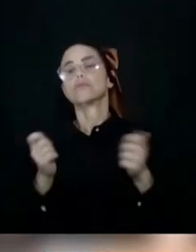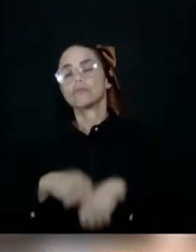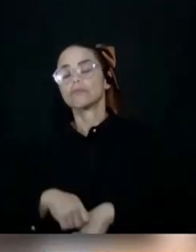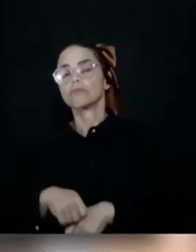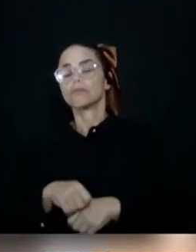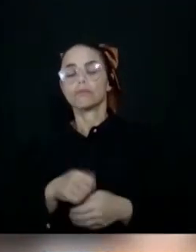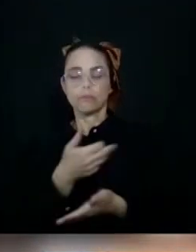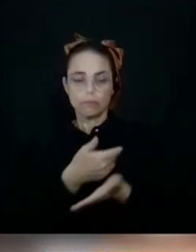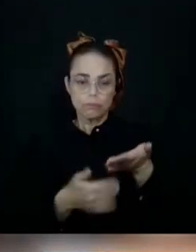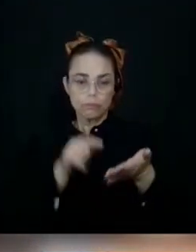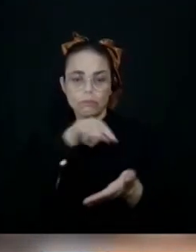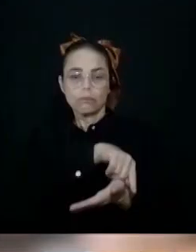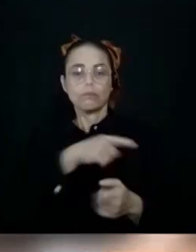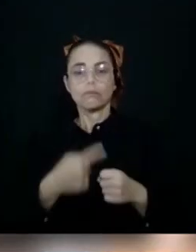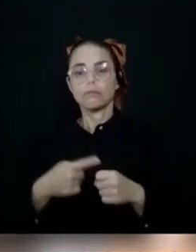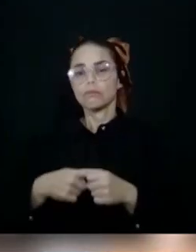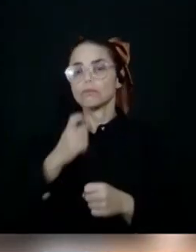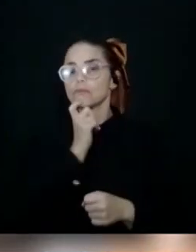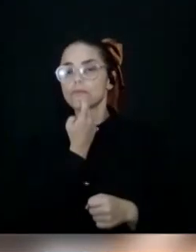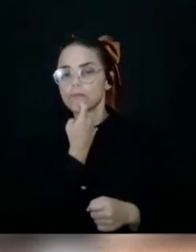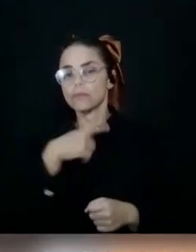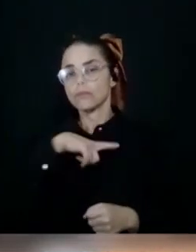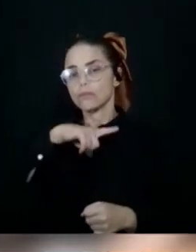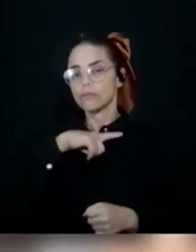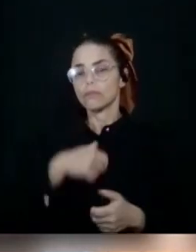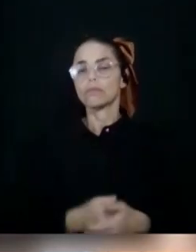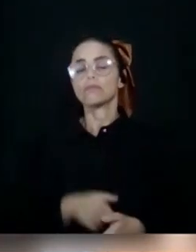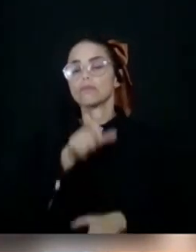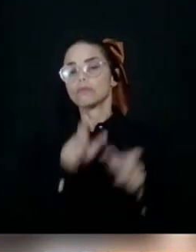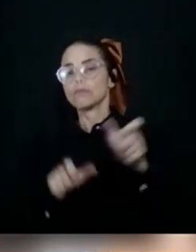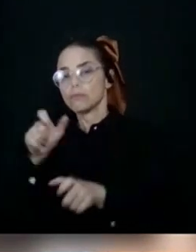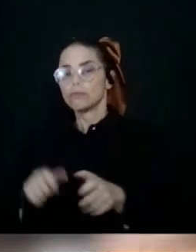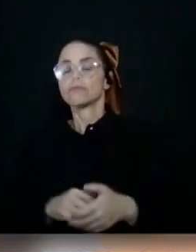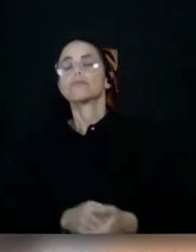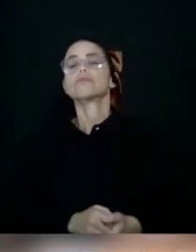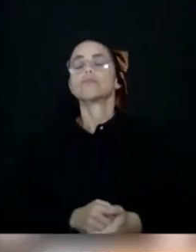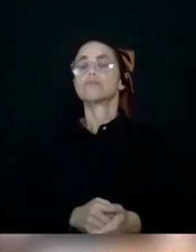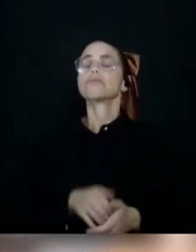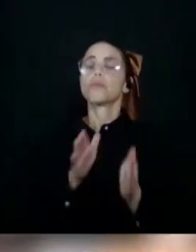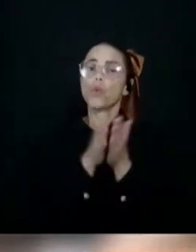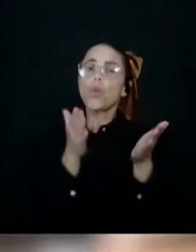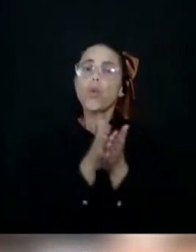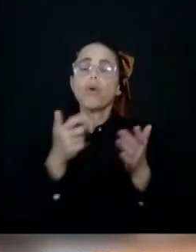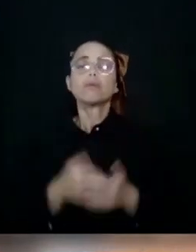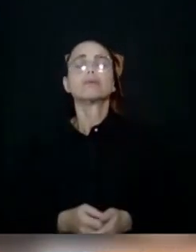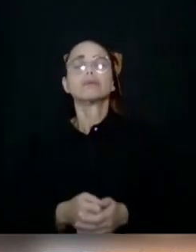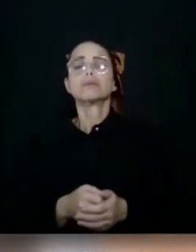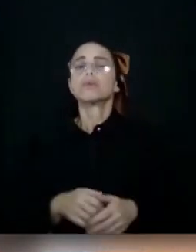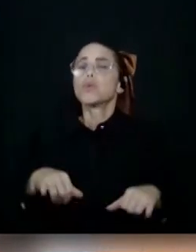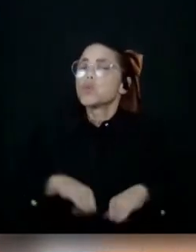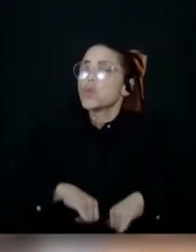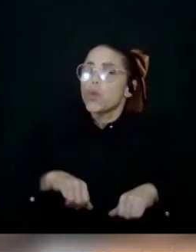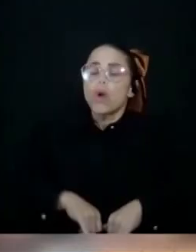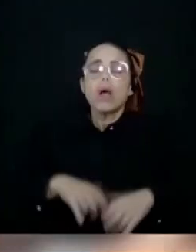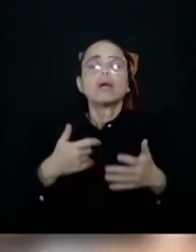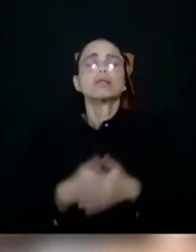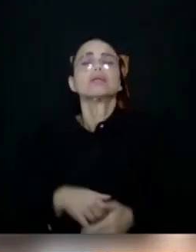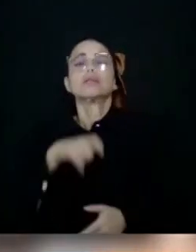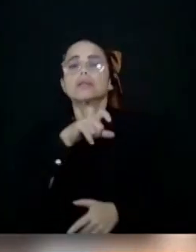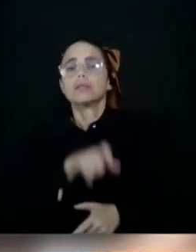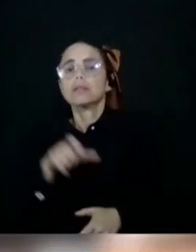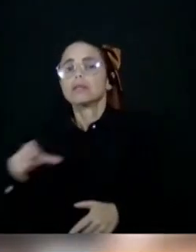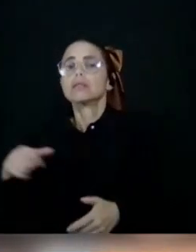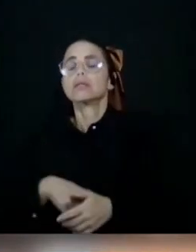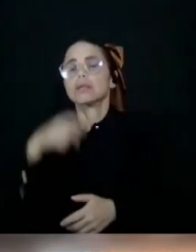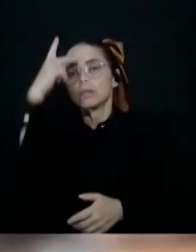da cidade. Nós temos ainda pessoas em situações de precariedade. Nós temos situações aqui de pessoas que